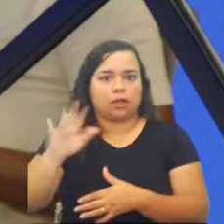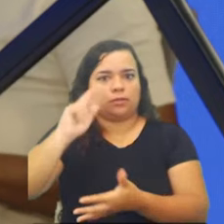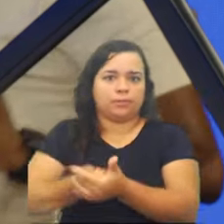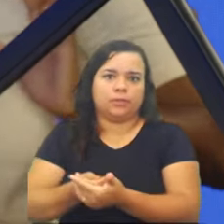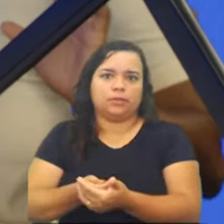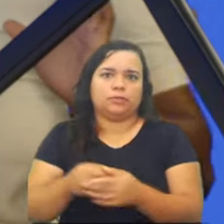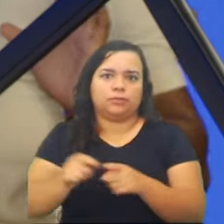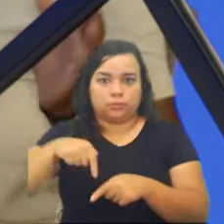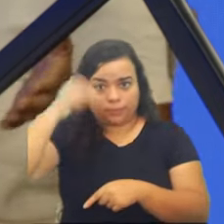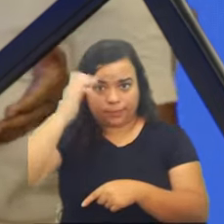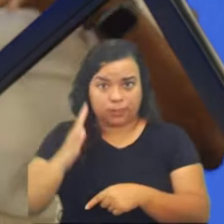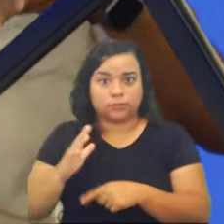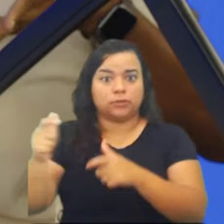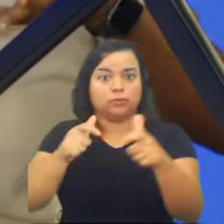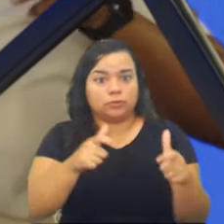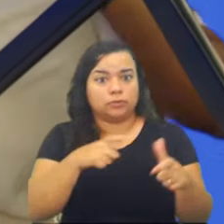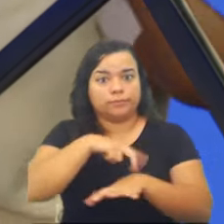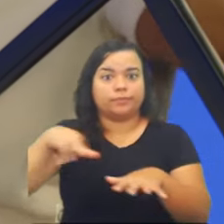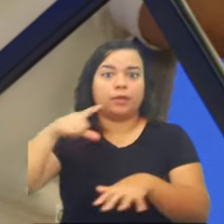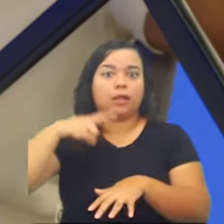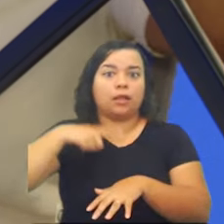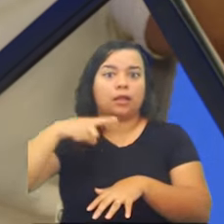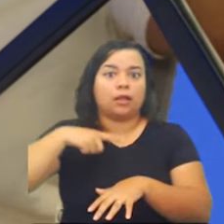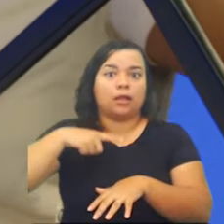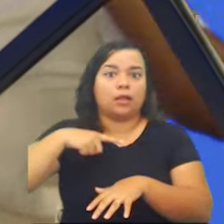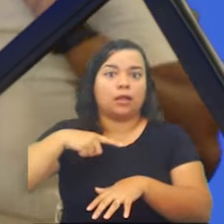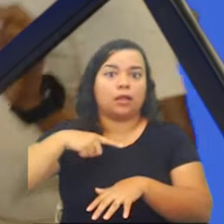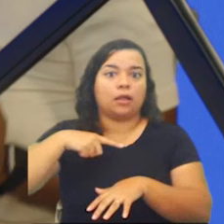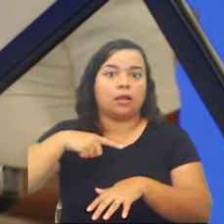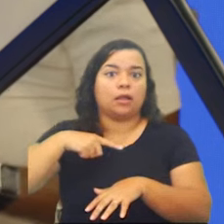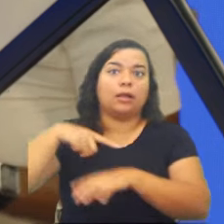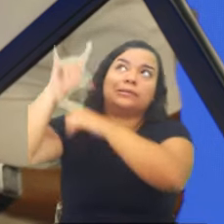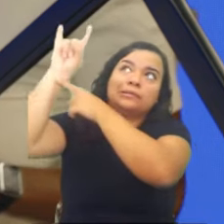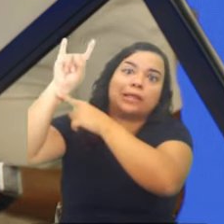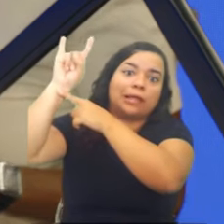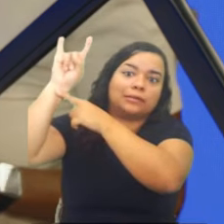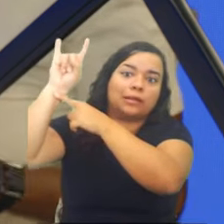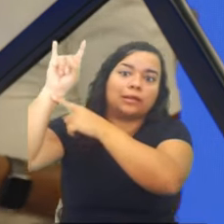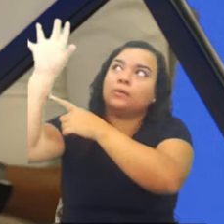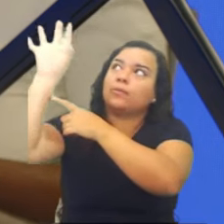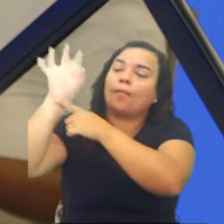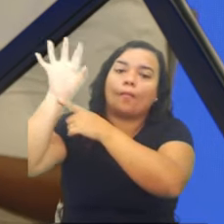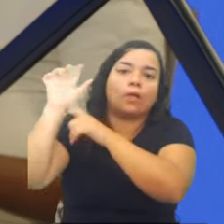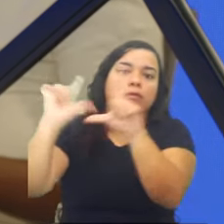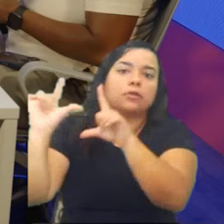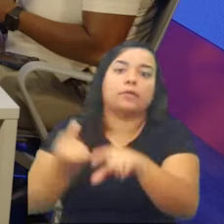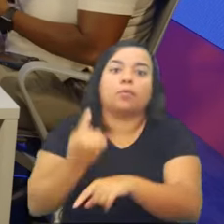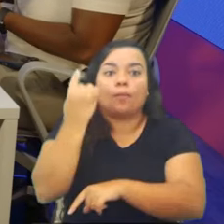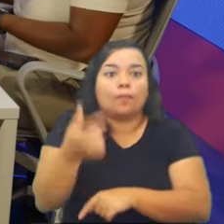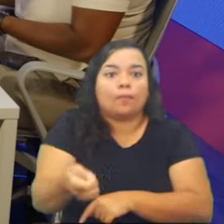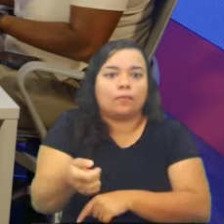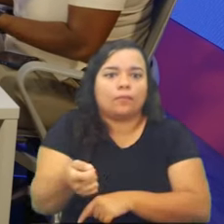amiga tem lugar nesse país que é uma antena que só pega um canal de TV então ainda